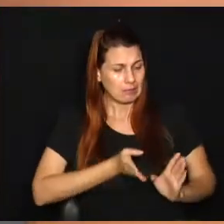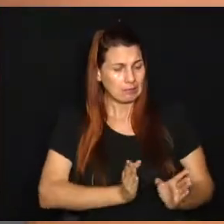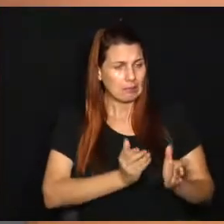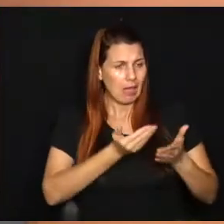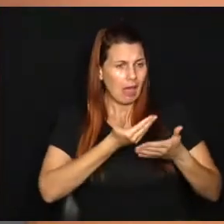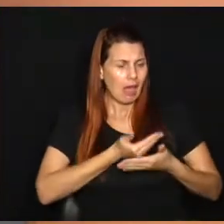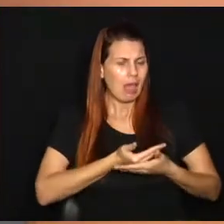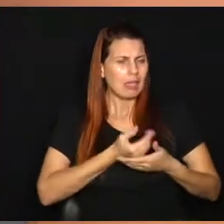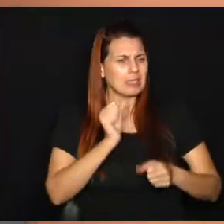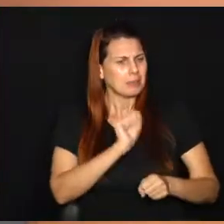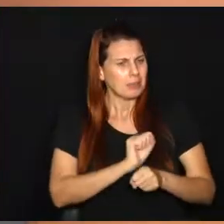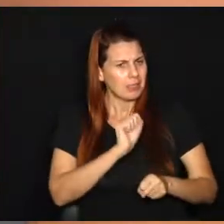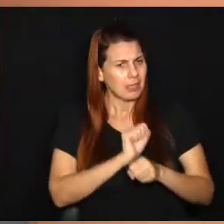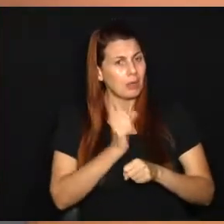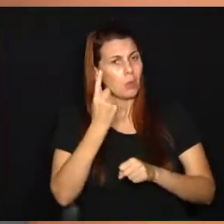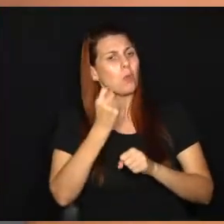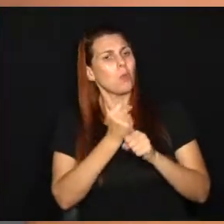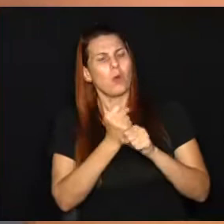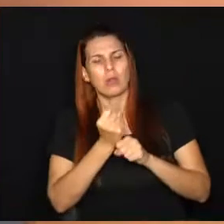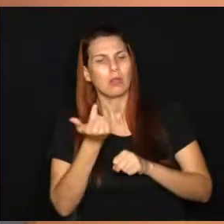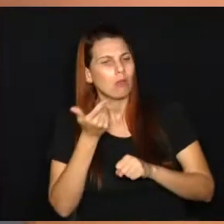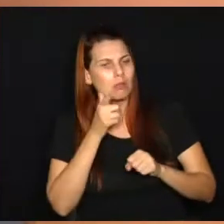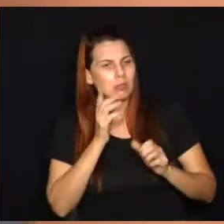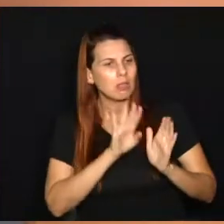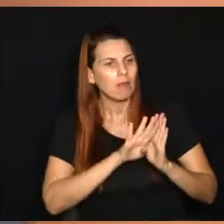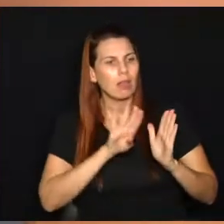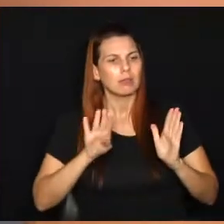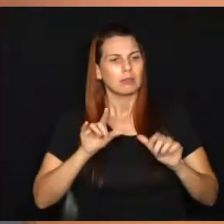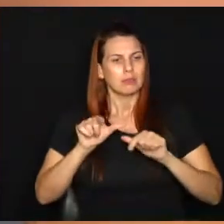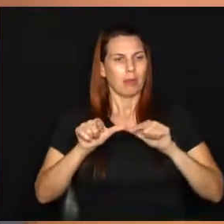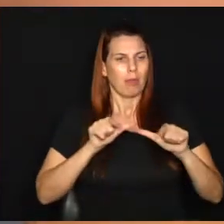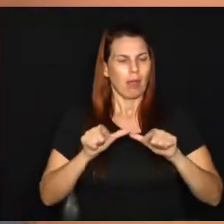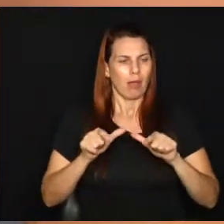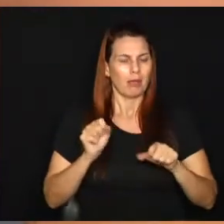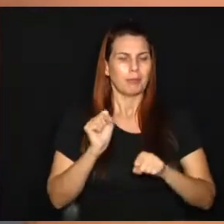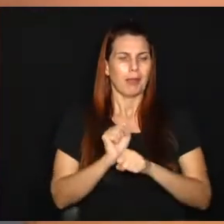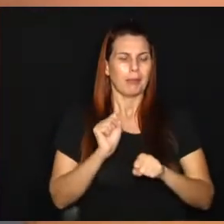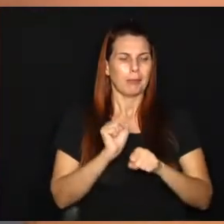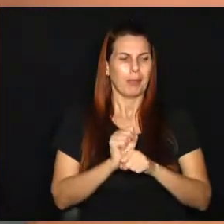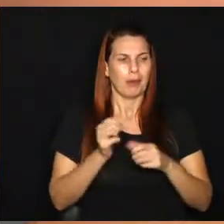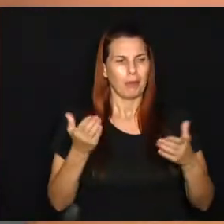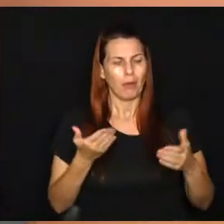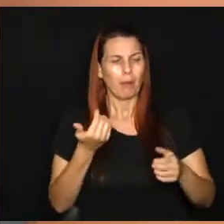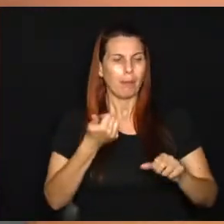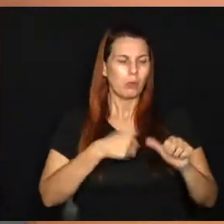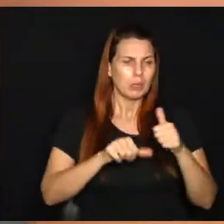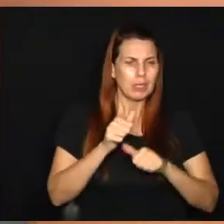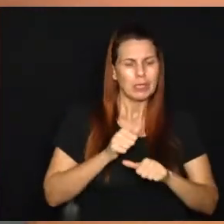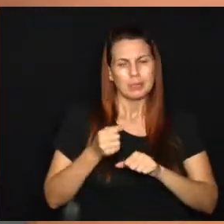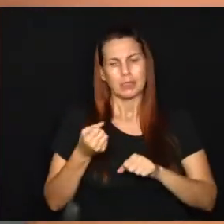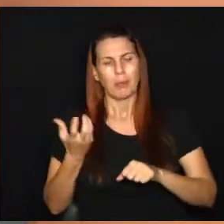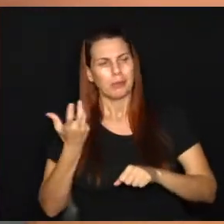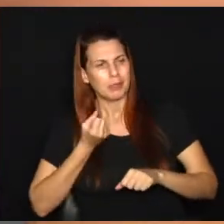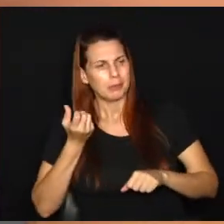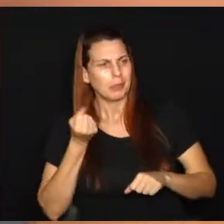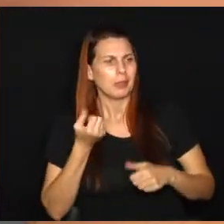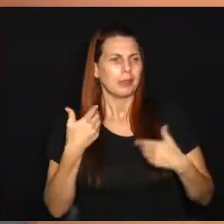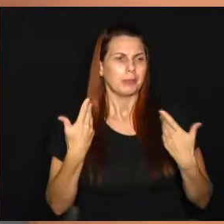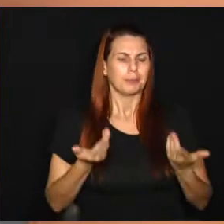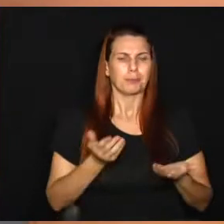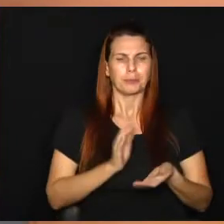mais de um ano, que nem a licença não sai, depois dessa questão aí, dessa reforma. Então,